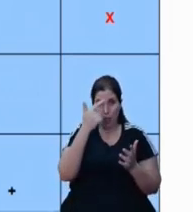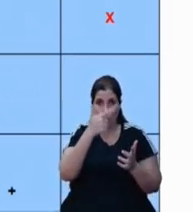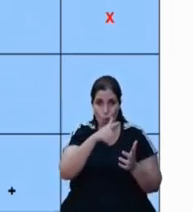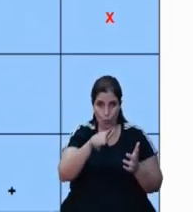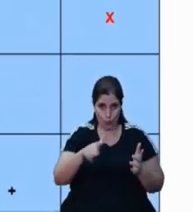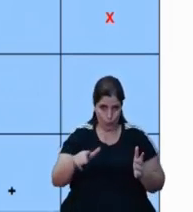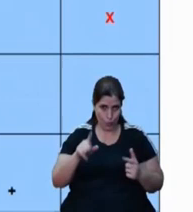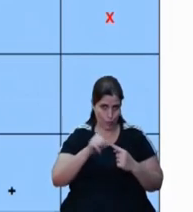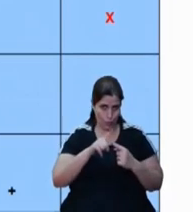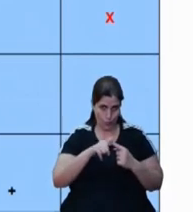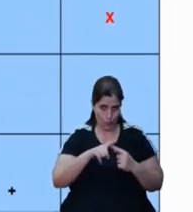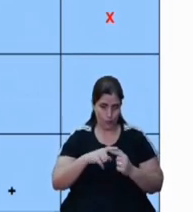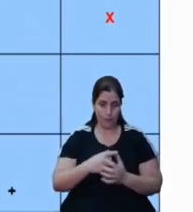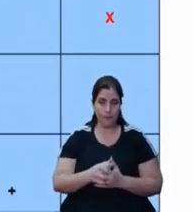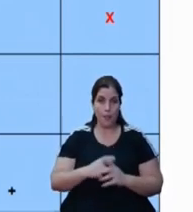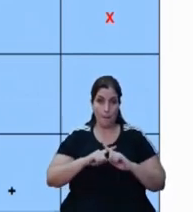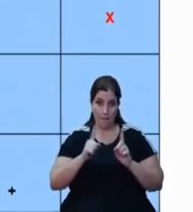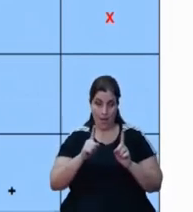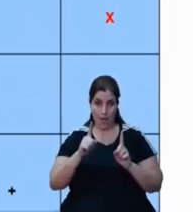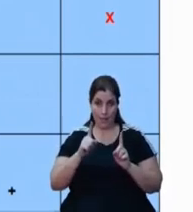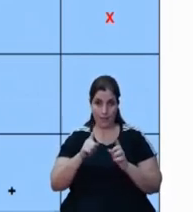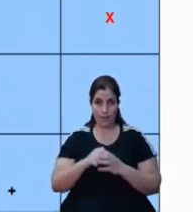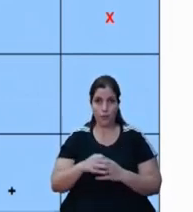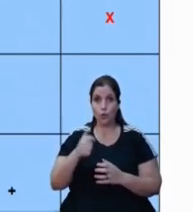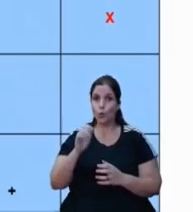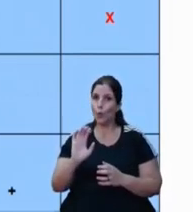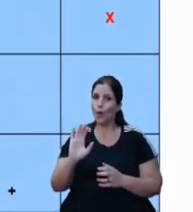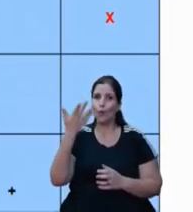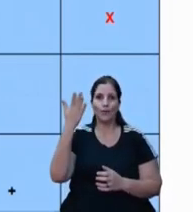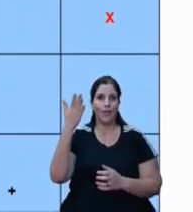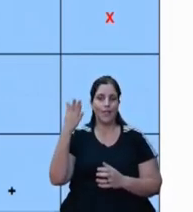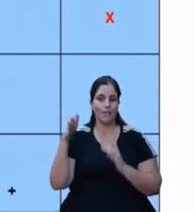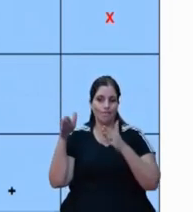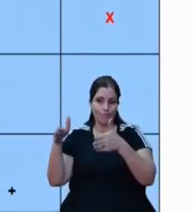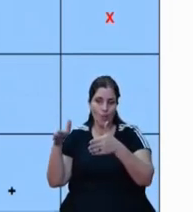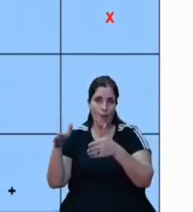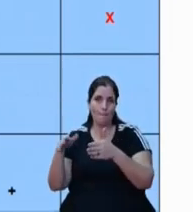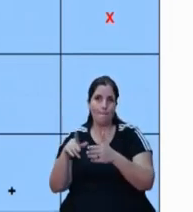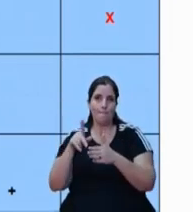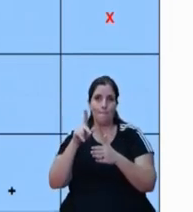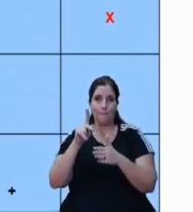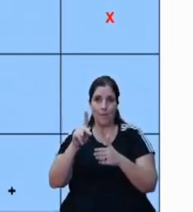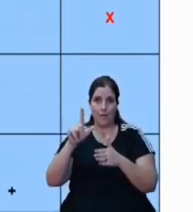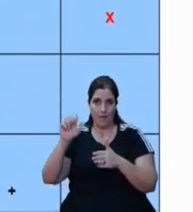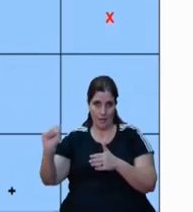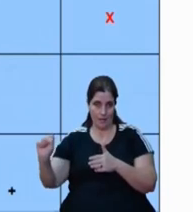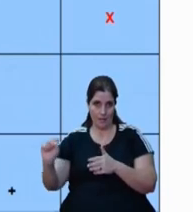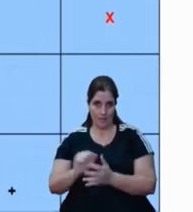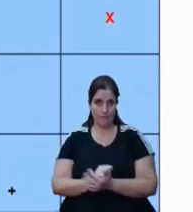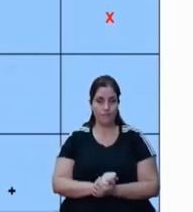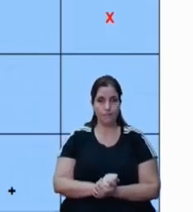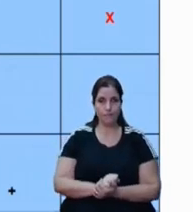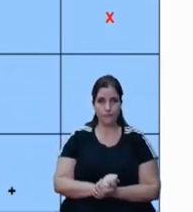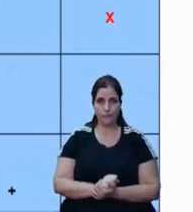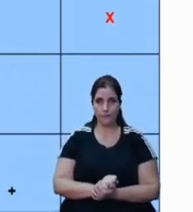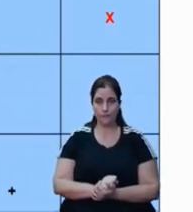outras. Mas geralmente não acontecem na esclerose lateral primária.